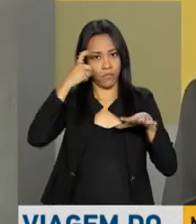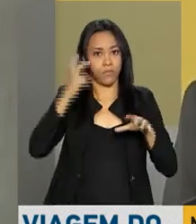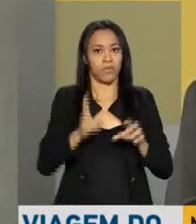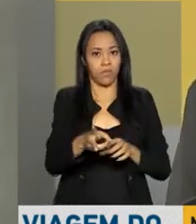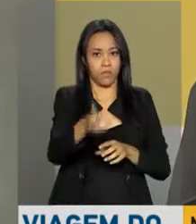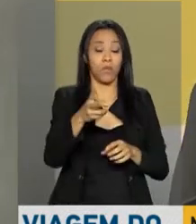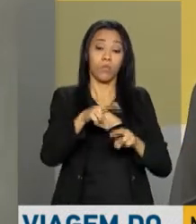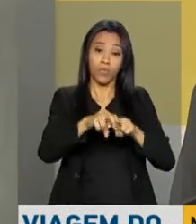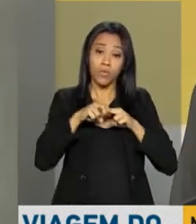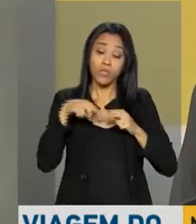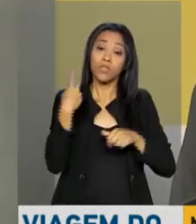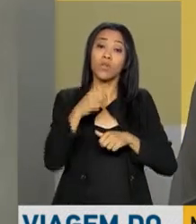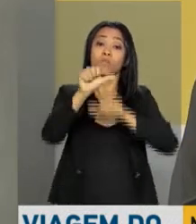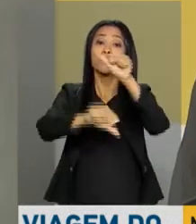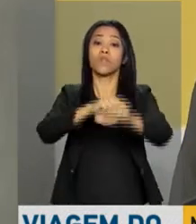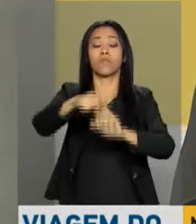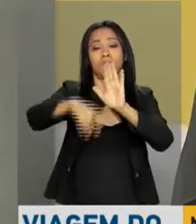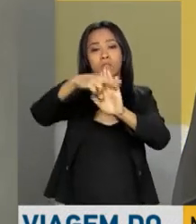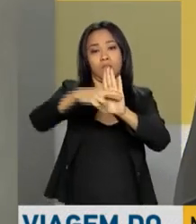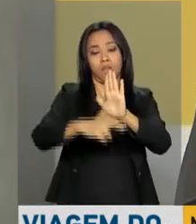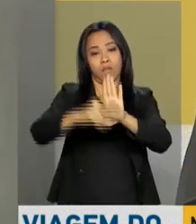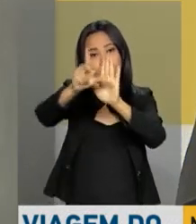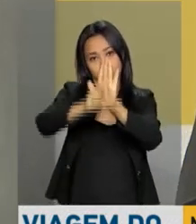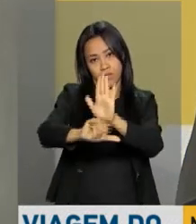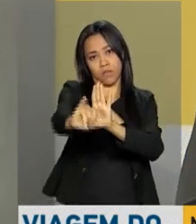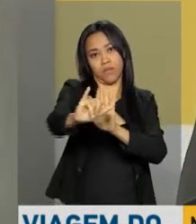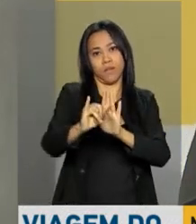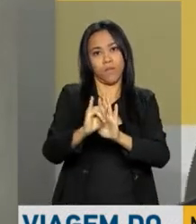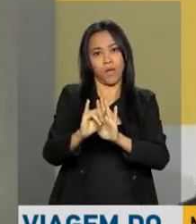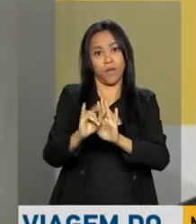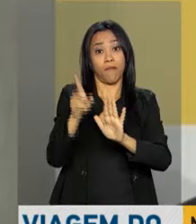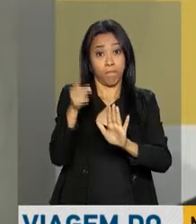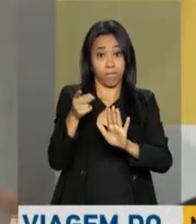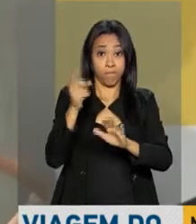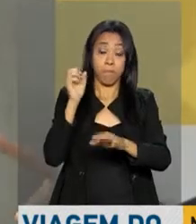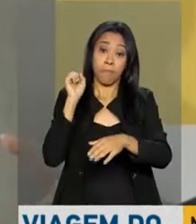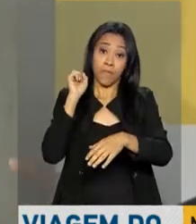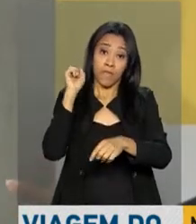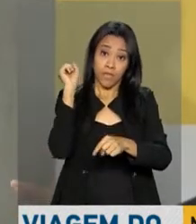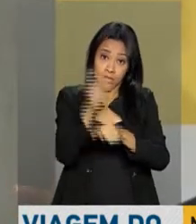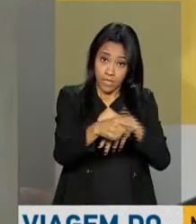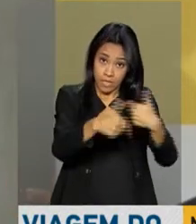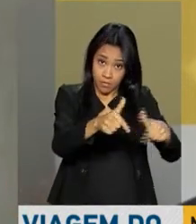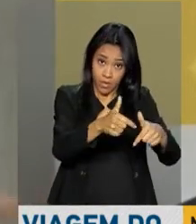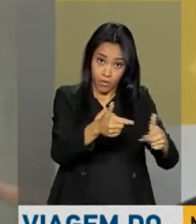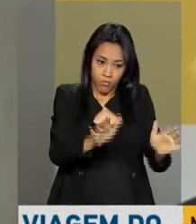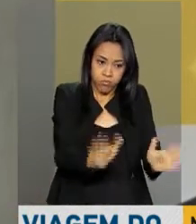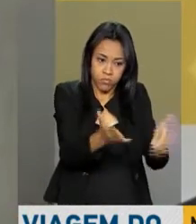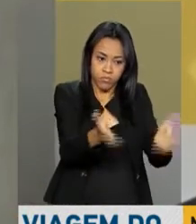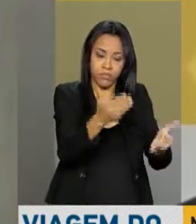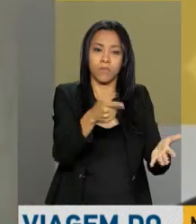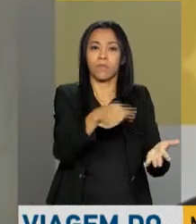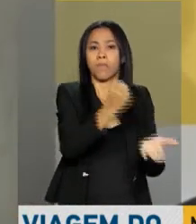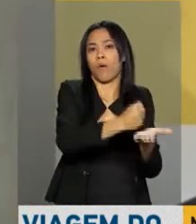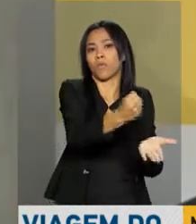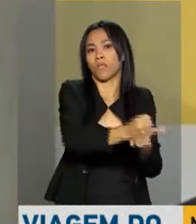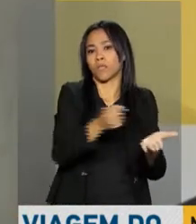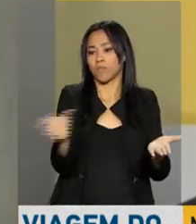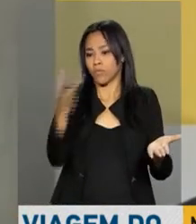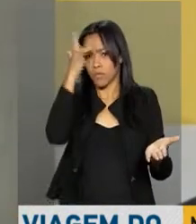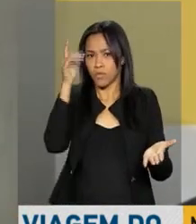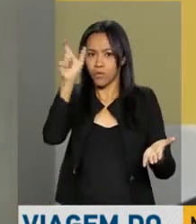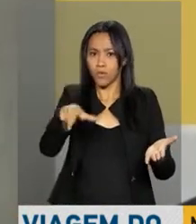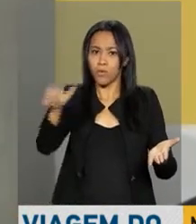modernização trabalhista para incentivar o emprego de um lado e para facilitar a contratação pelos